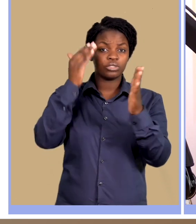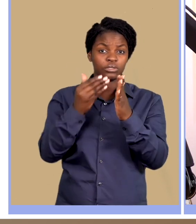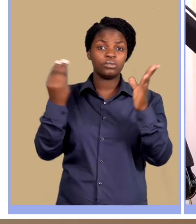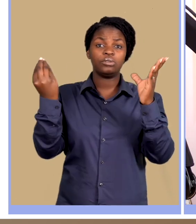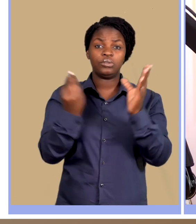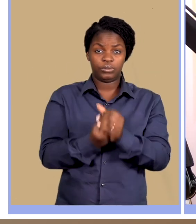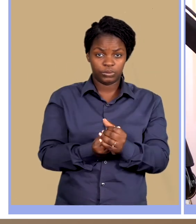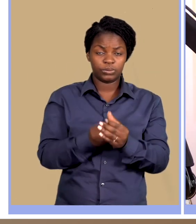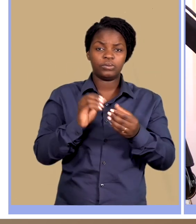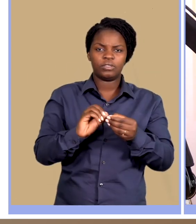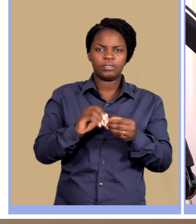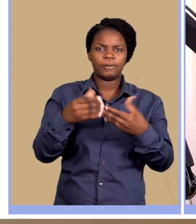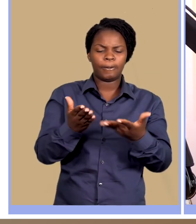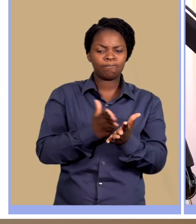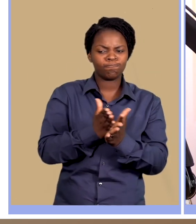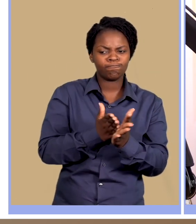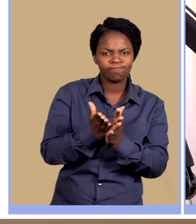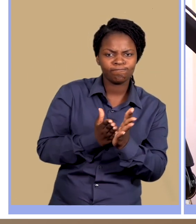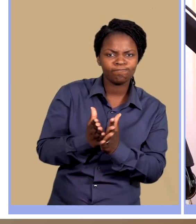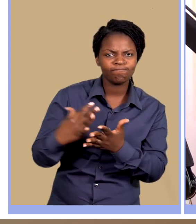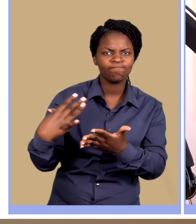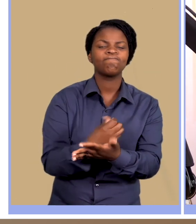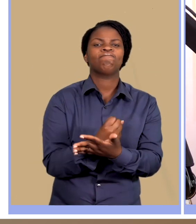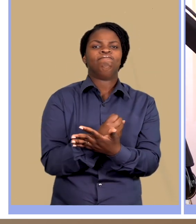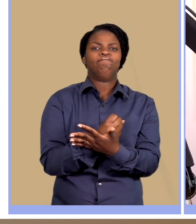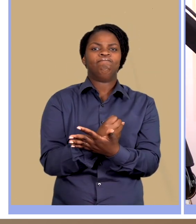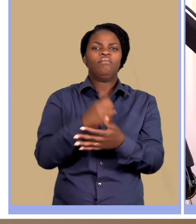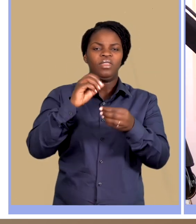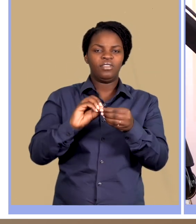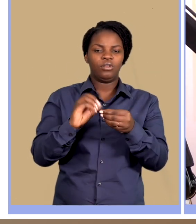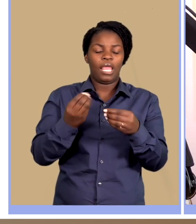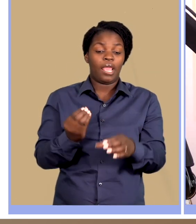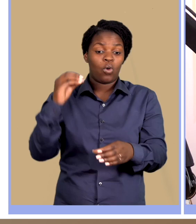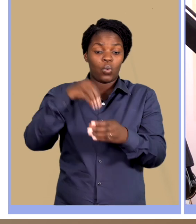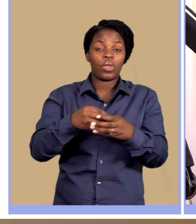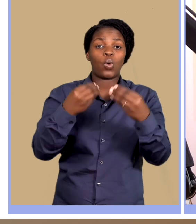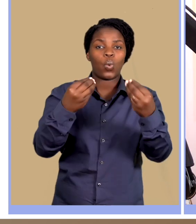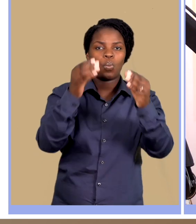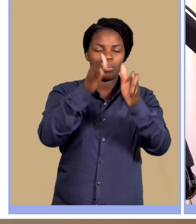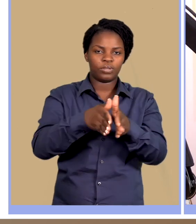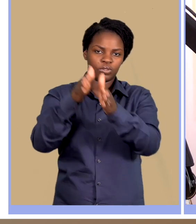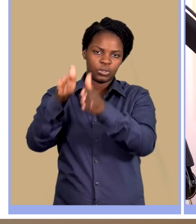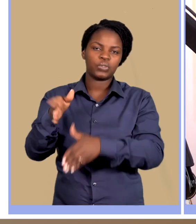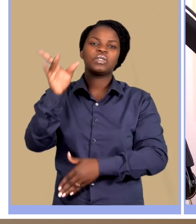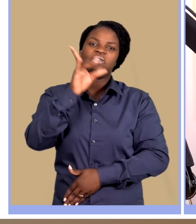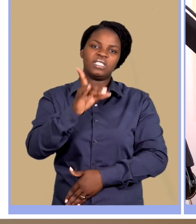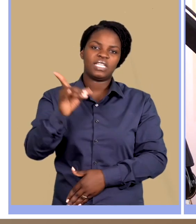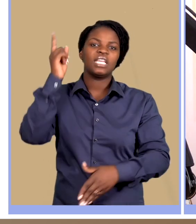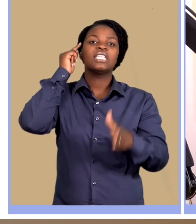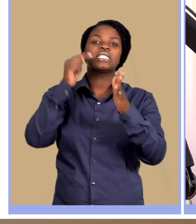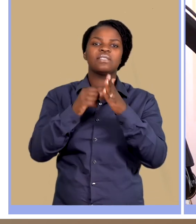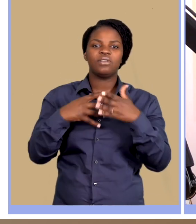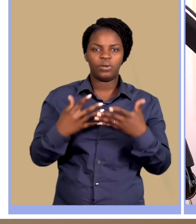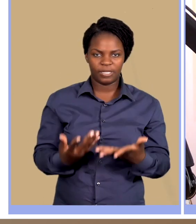encontrarmos um meio termo em termos de como incluir as pessoas com deficiência. Então diríamos que no